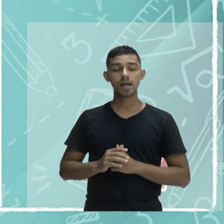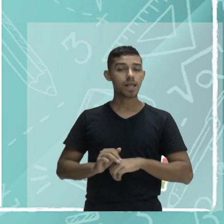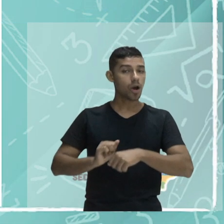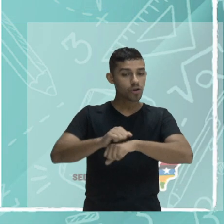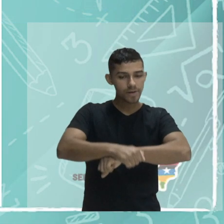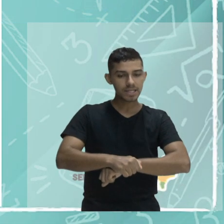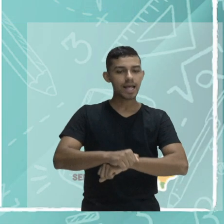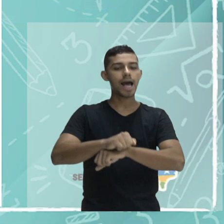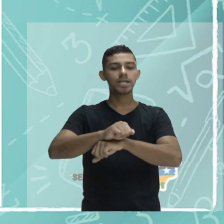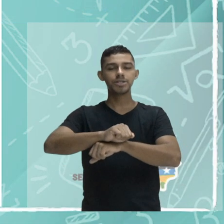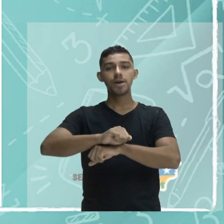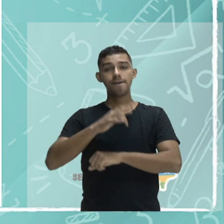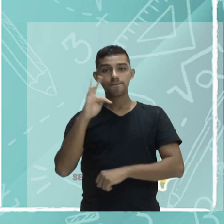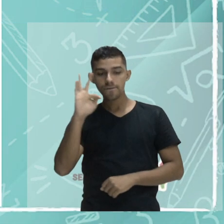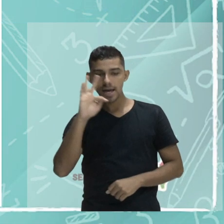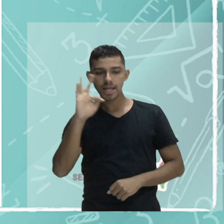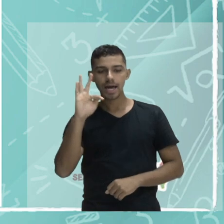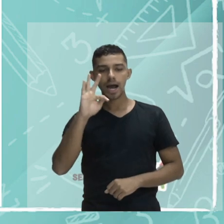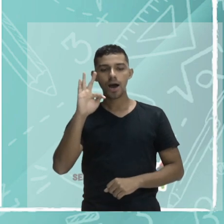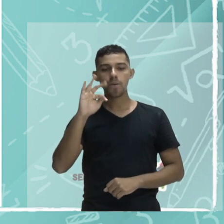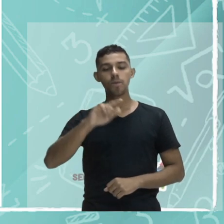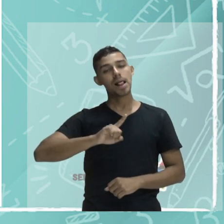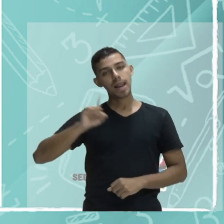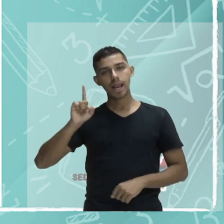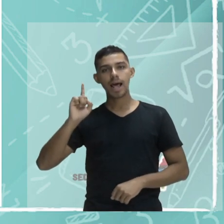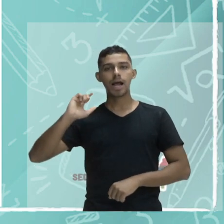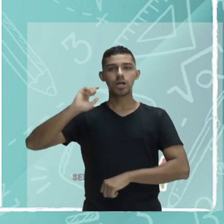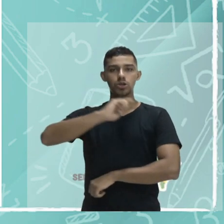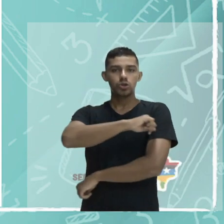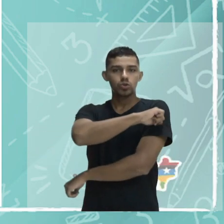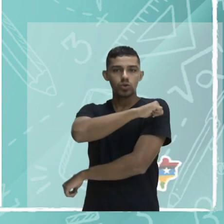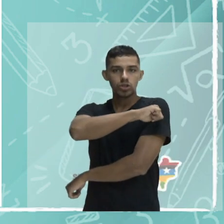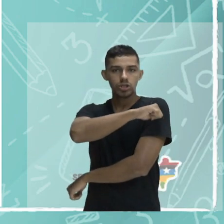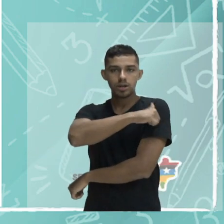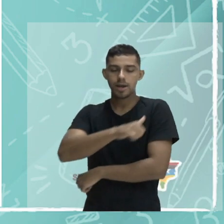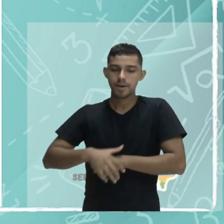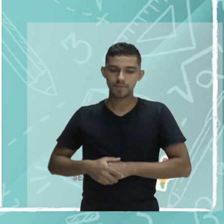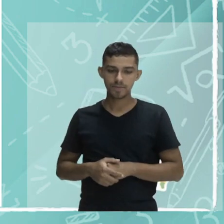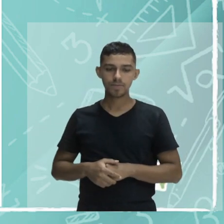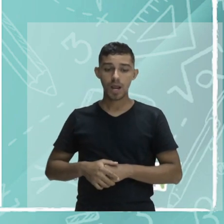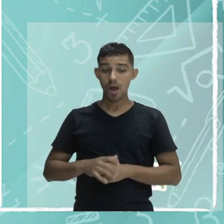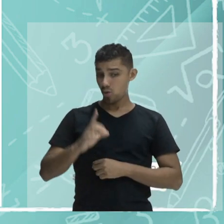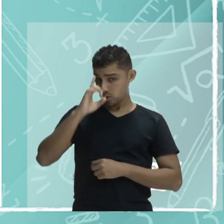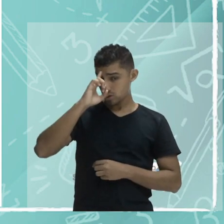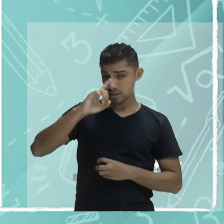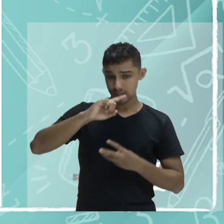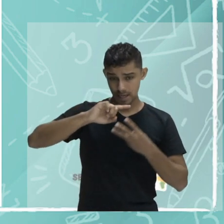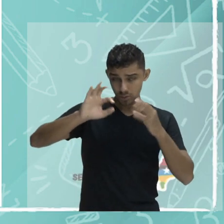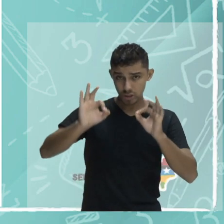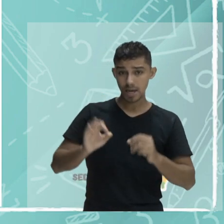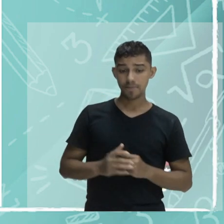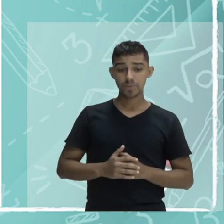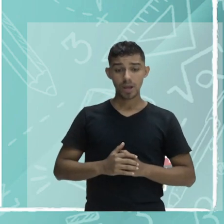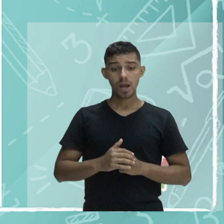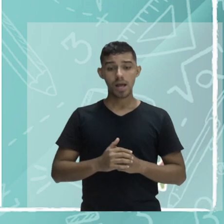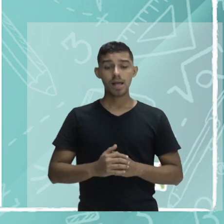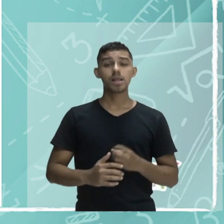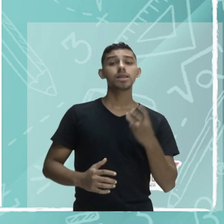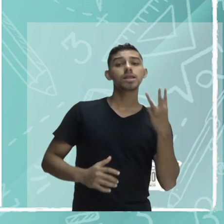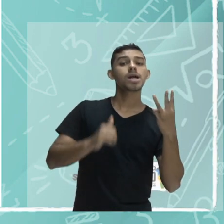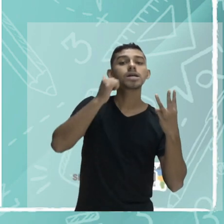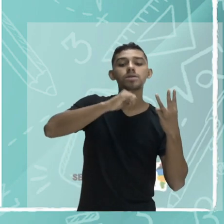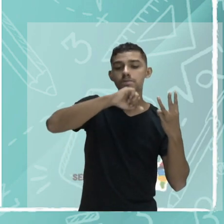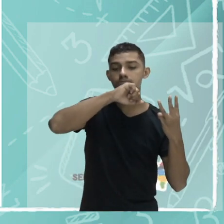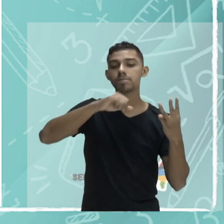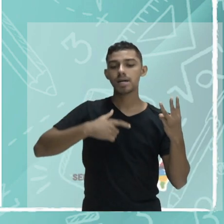Janeiro. Em certo dia, 3 mães deram à luz em uma maternidade. A primeira teve gêmeos,